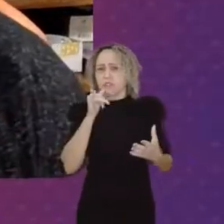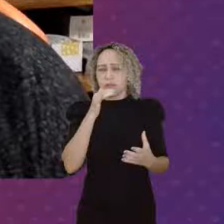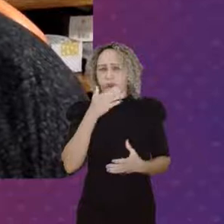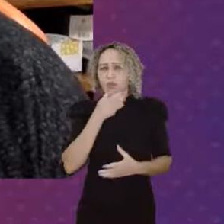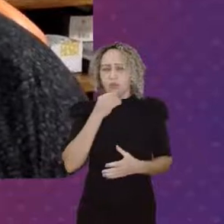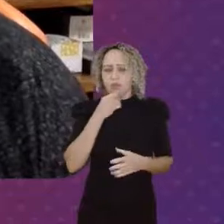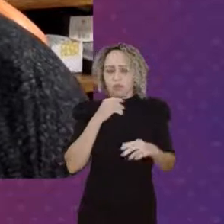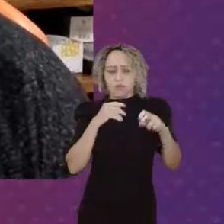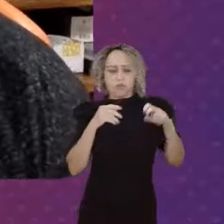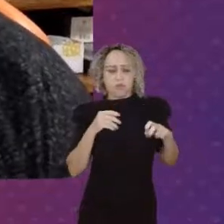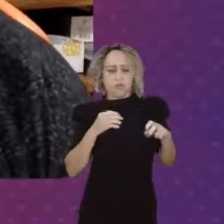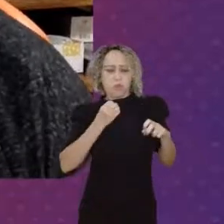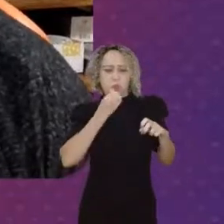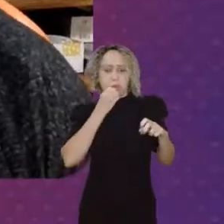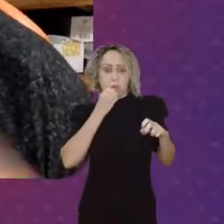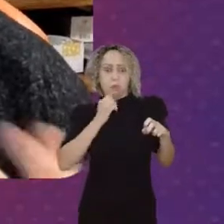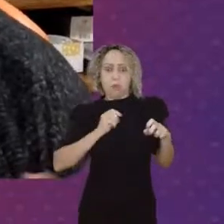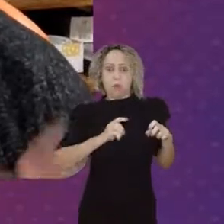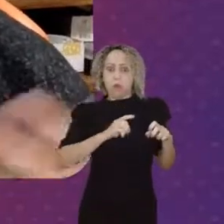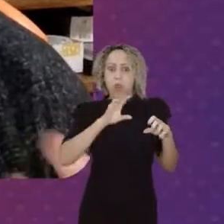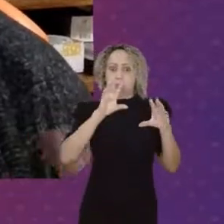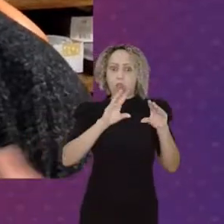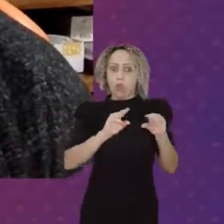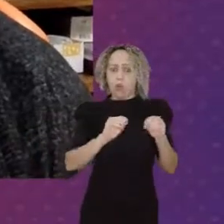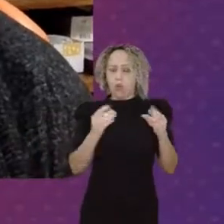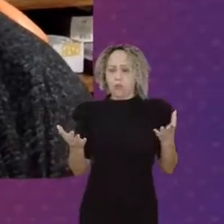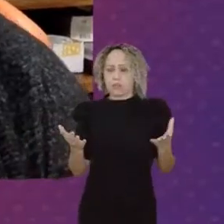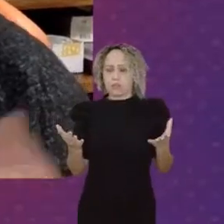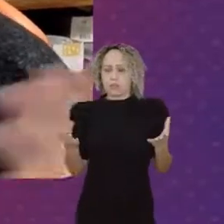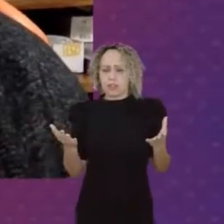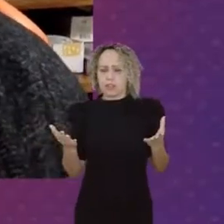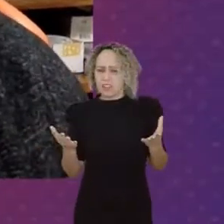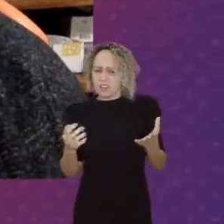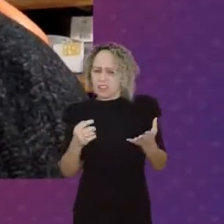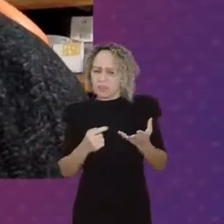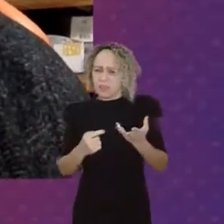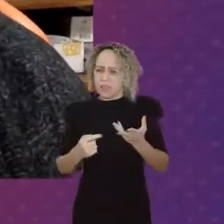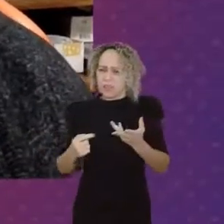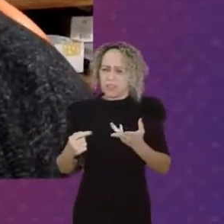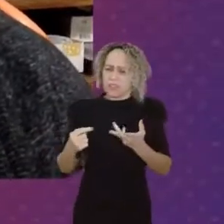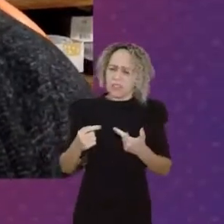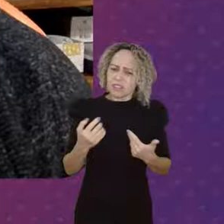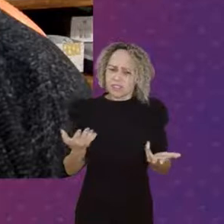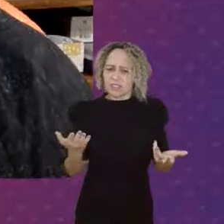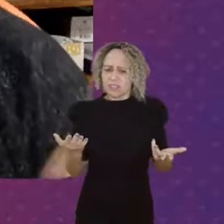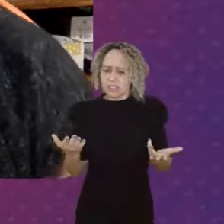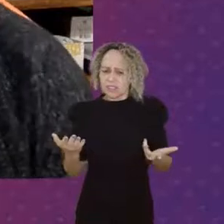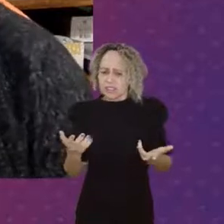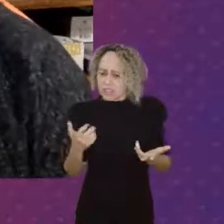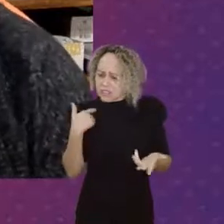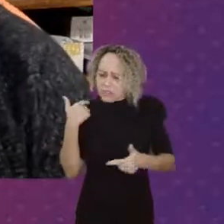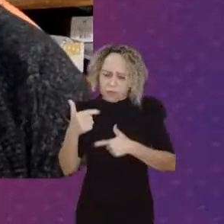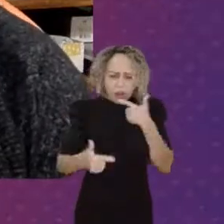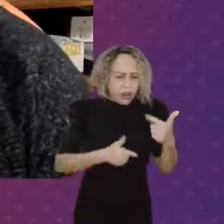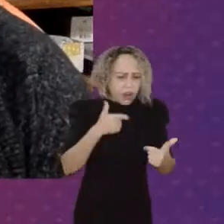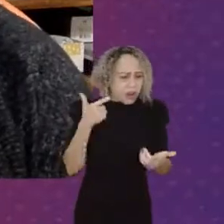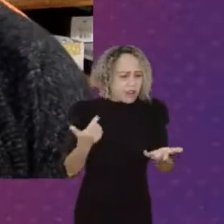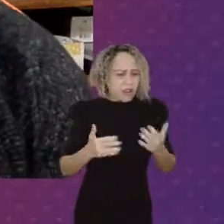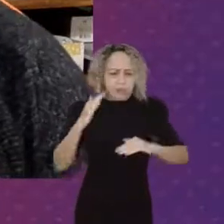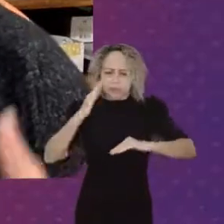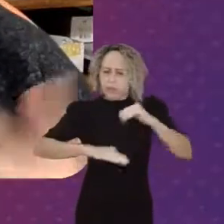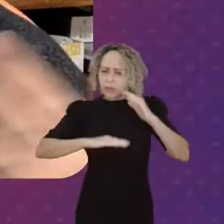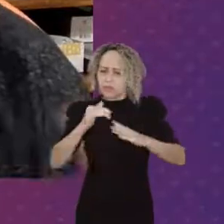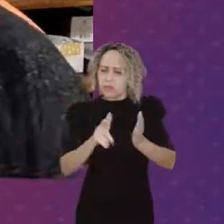lá e vai falar boa noite. E a gente tira um sarro, porque existem tantas outras formas de ser jornalista que não se limitam